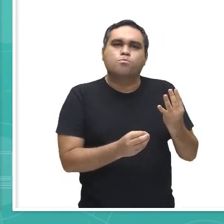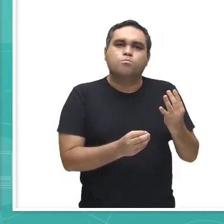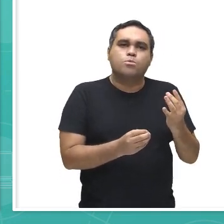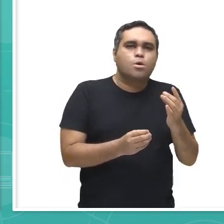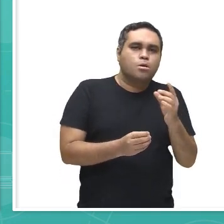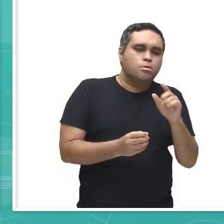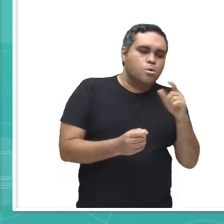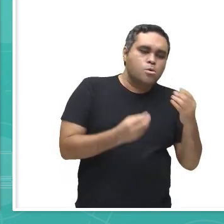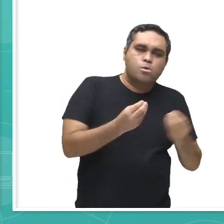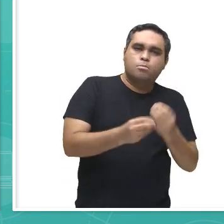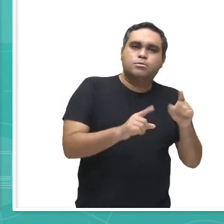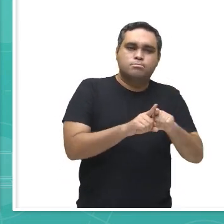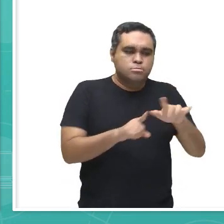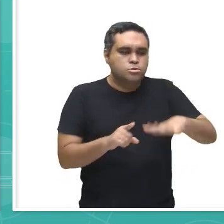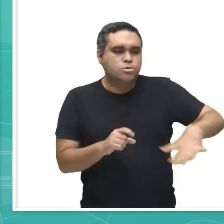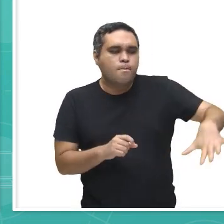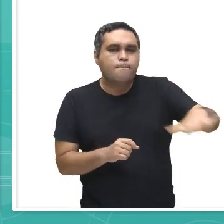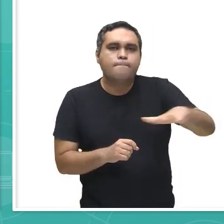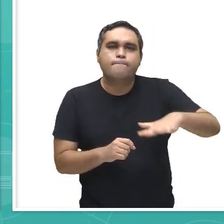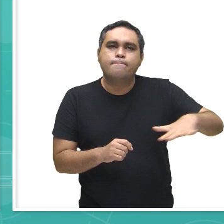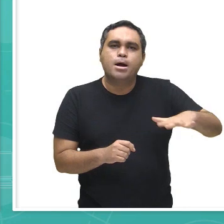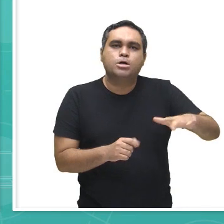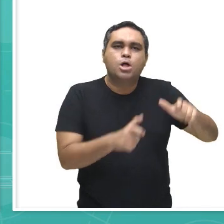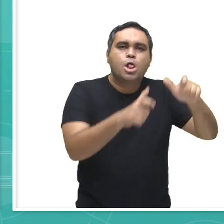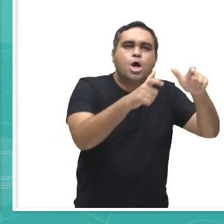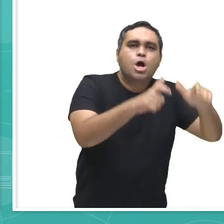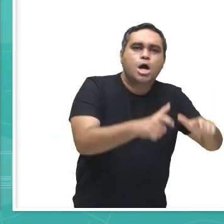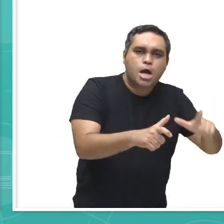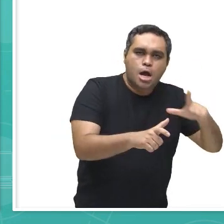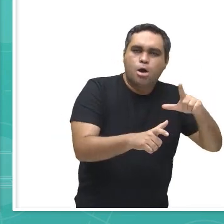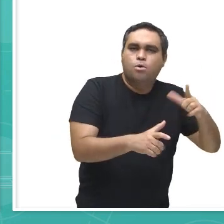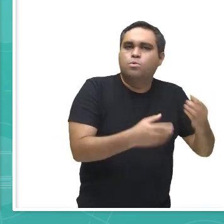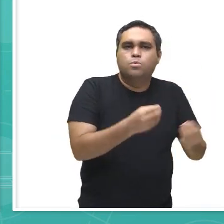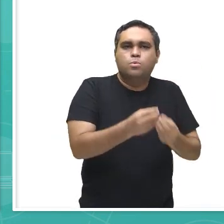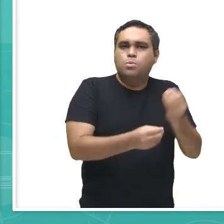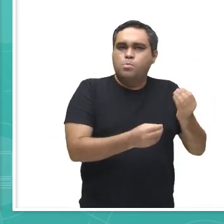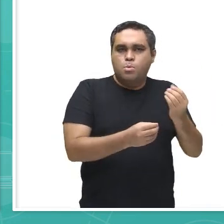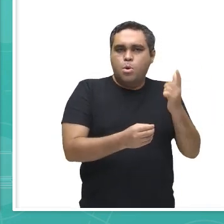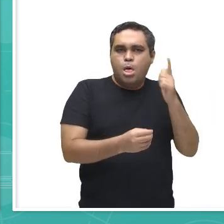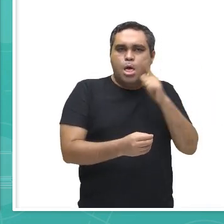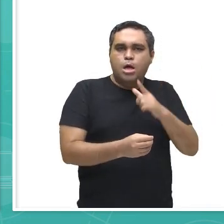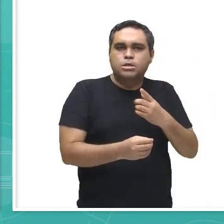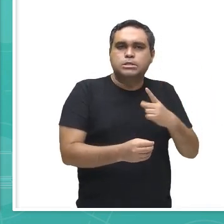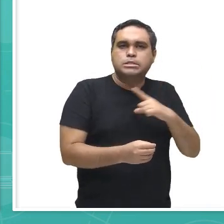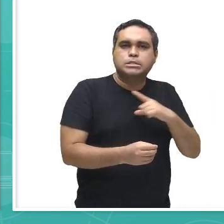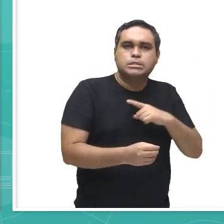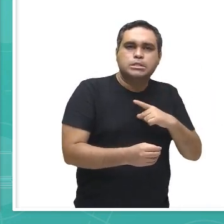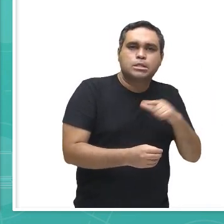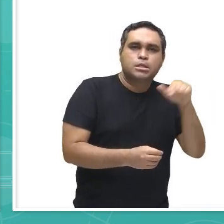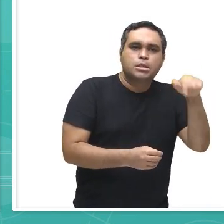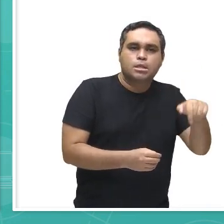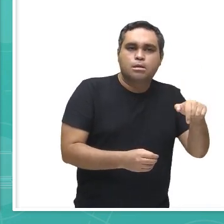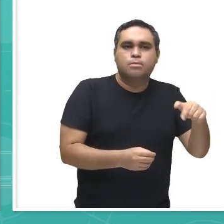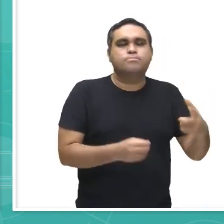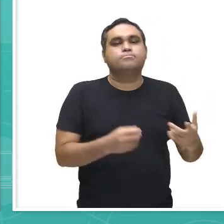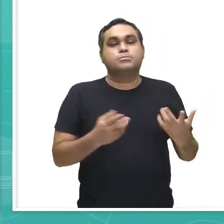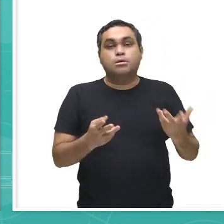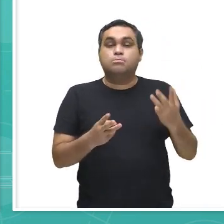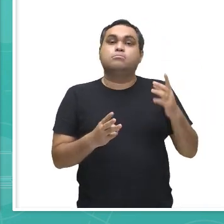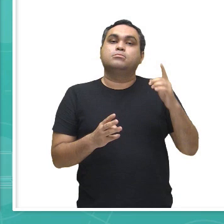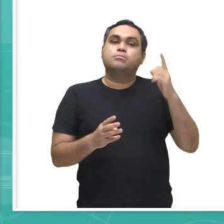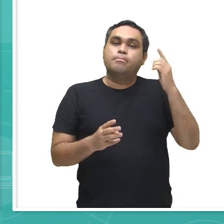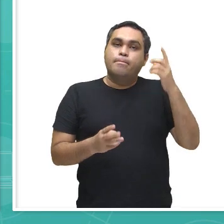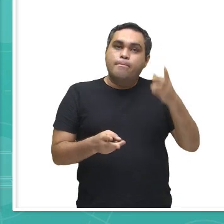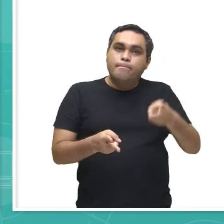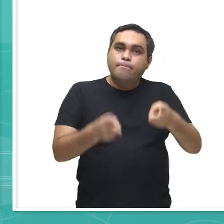gente definir ao certo o que é uma matéria, E a gente observa que a matéria ela está presente em todos os